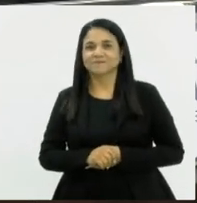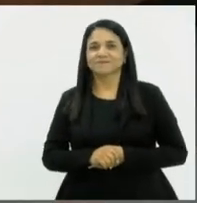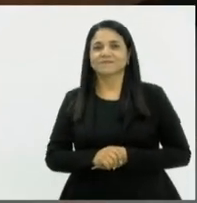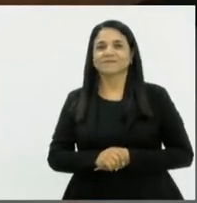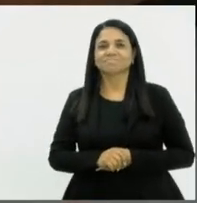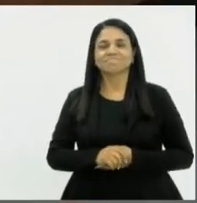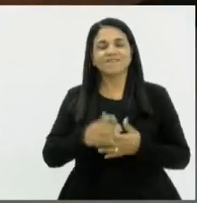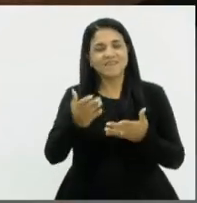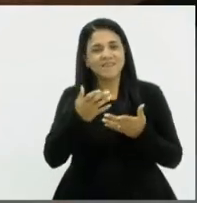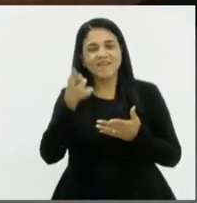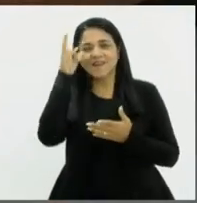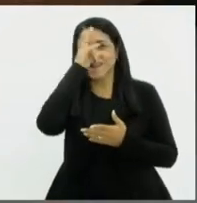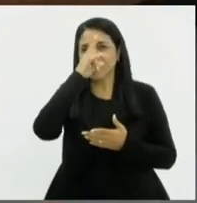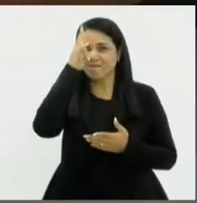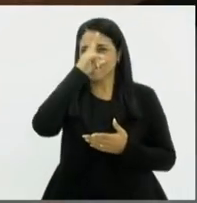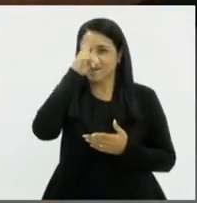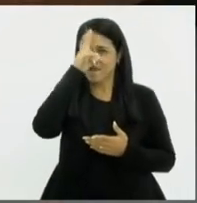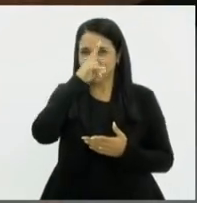quero relembrar aqui